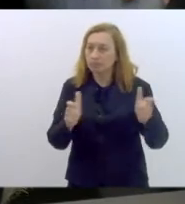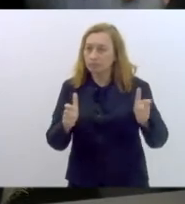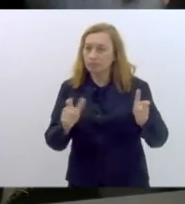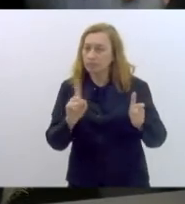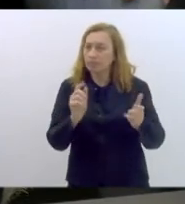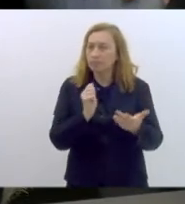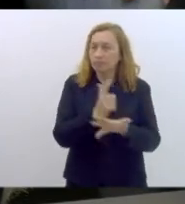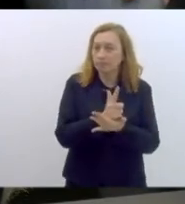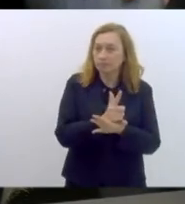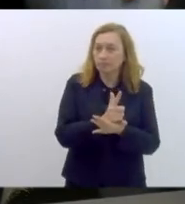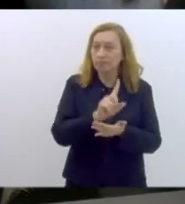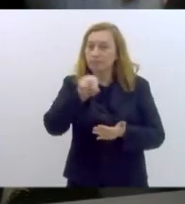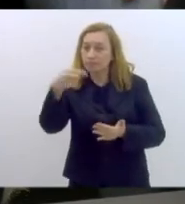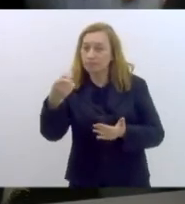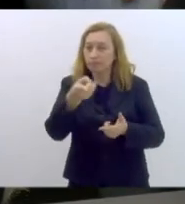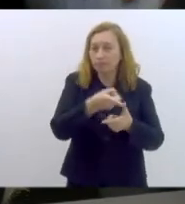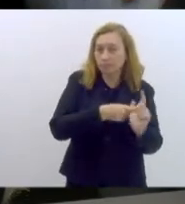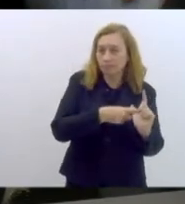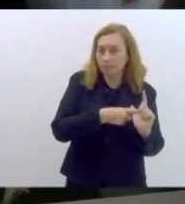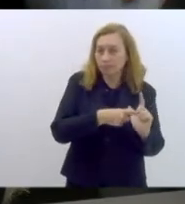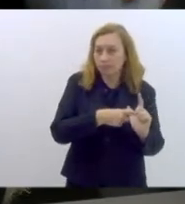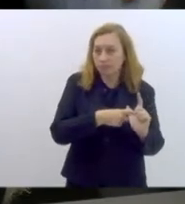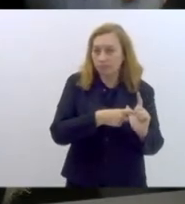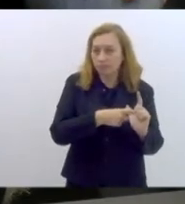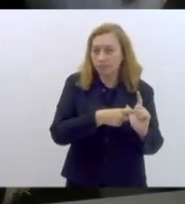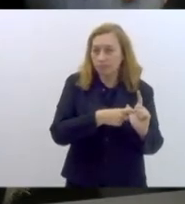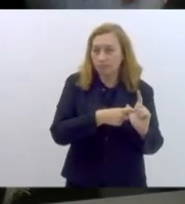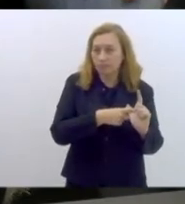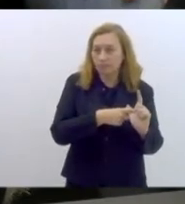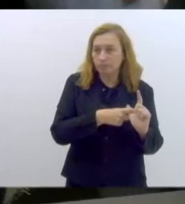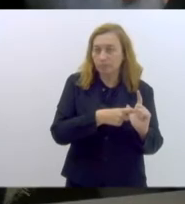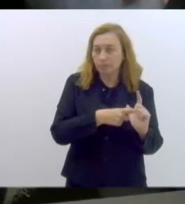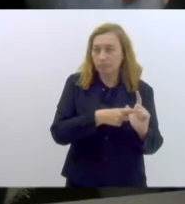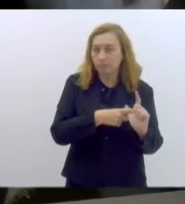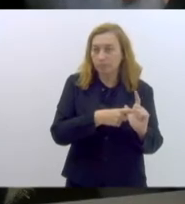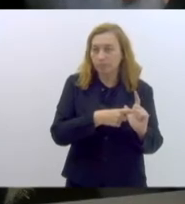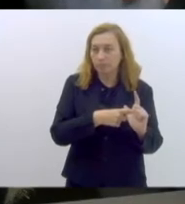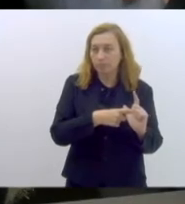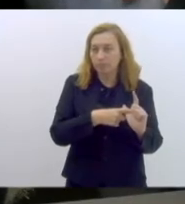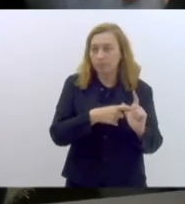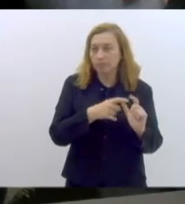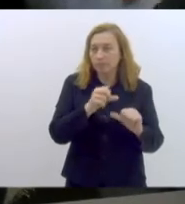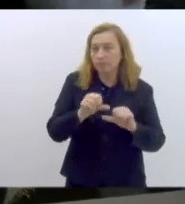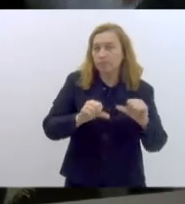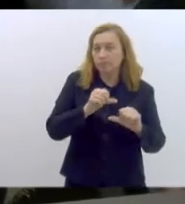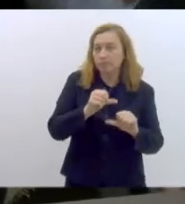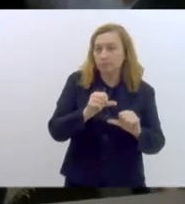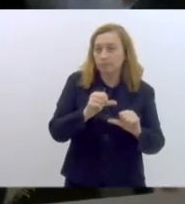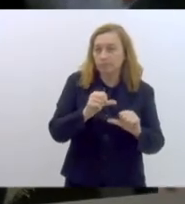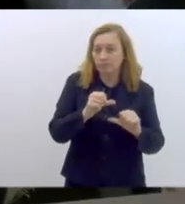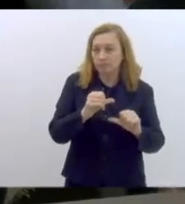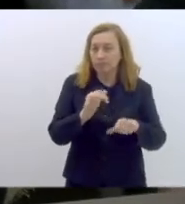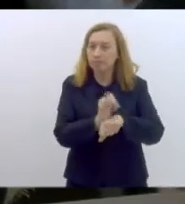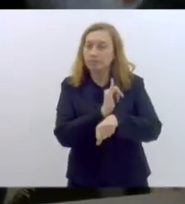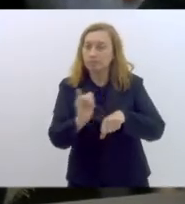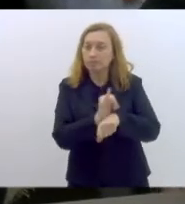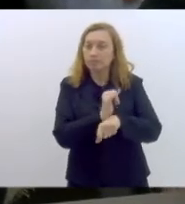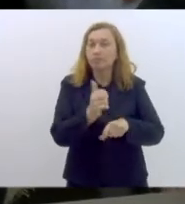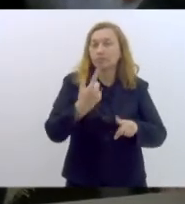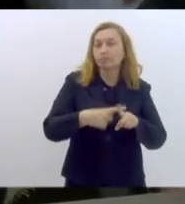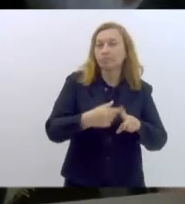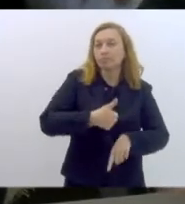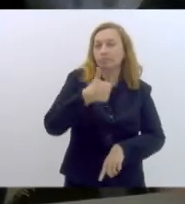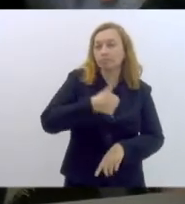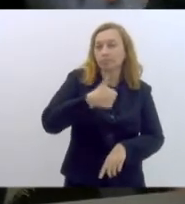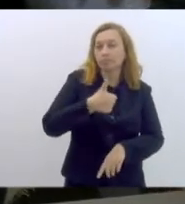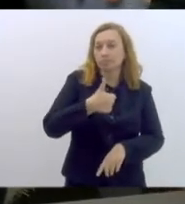pagamentos das demais dívidas, ele em algum momento vai começar a mudar o caminho. Por quê? No primeiro ano do regime, o Estado